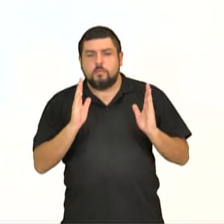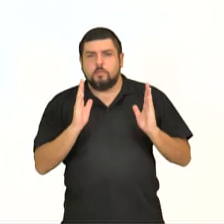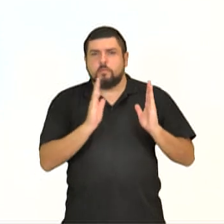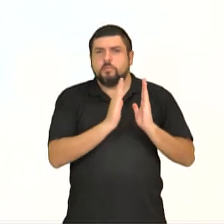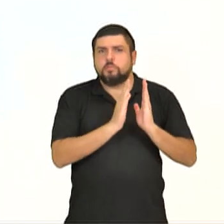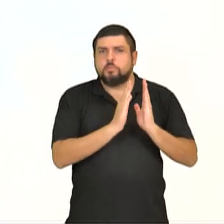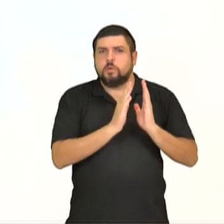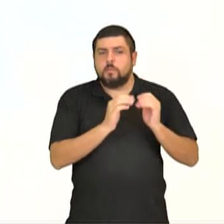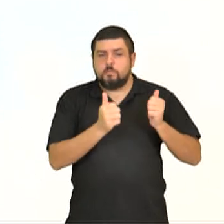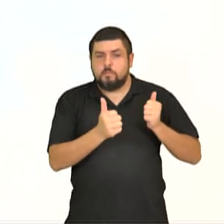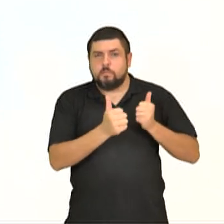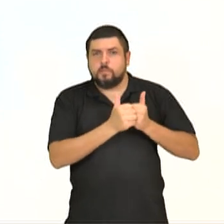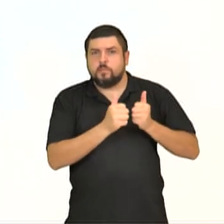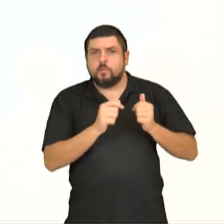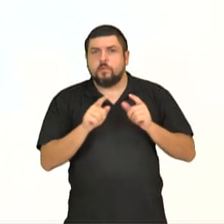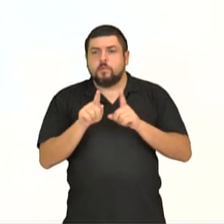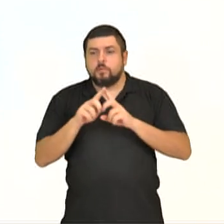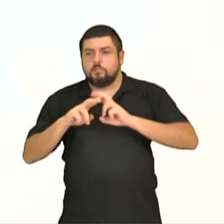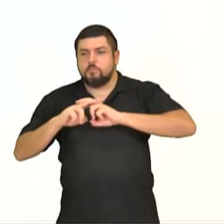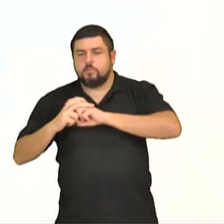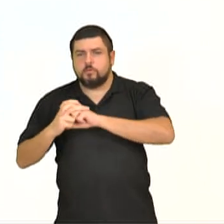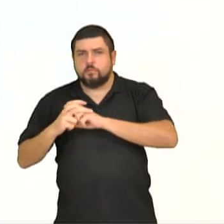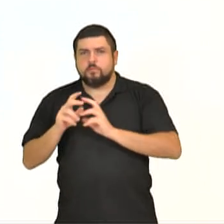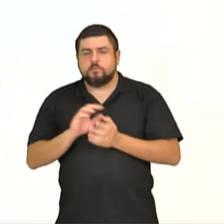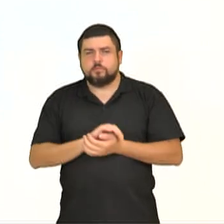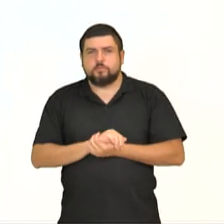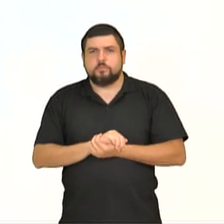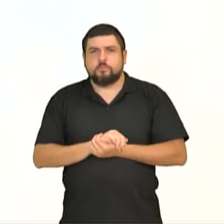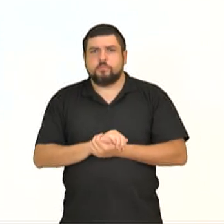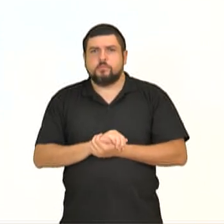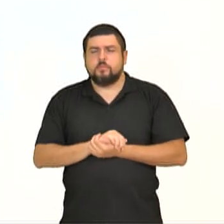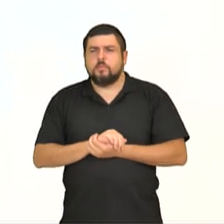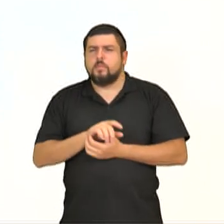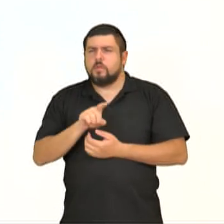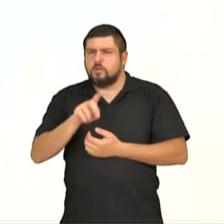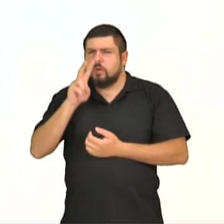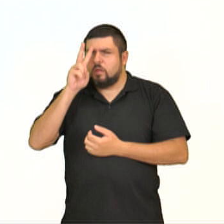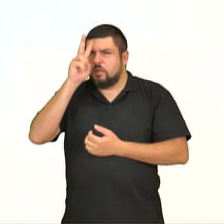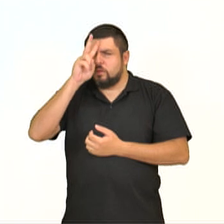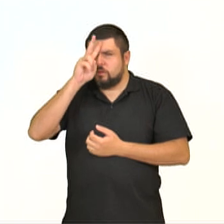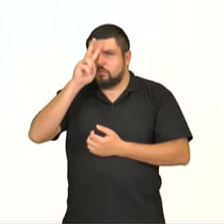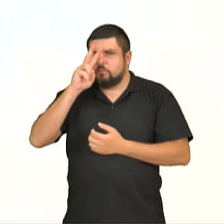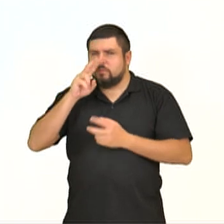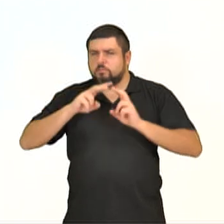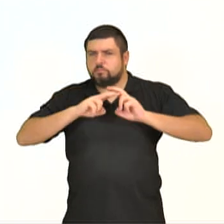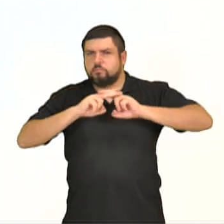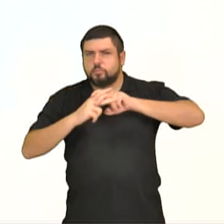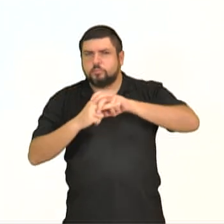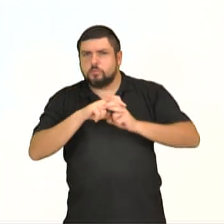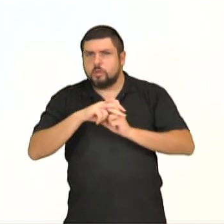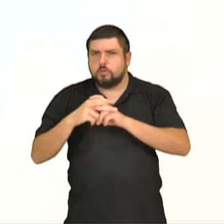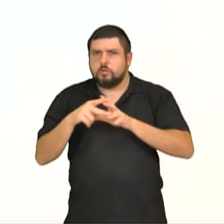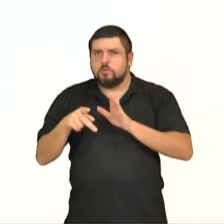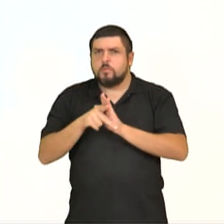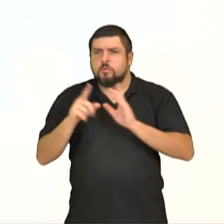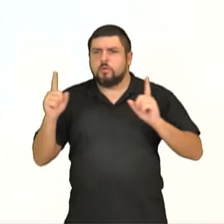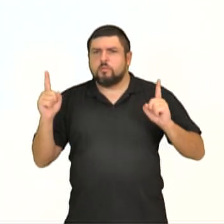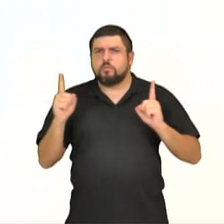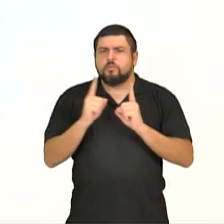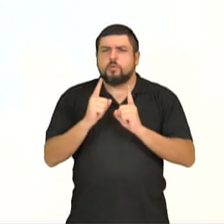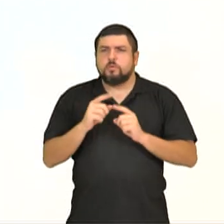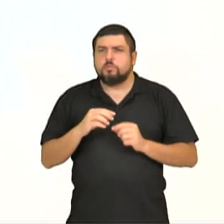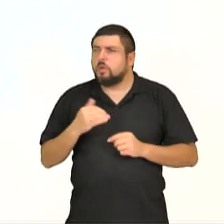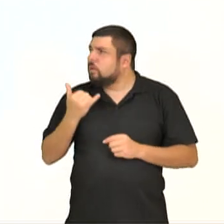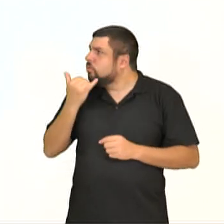algumas reflexões sobre a nossa aula. Você se recorda de alguma luta com aproximação? Professora, mas eu não sei nem o que é luta